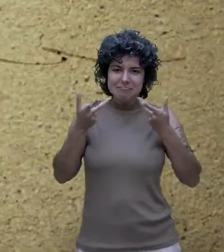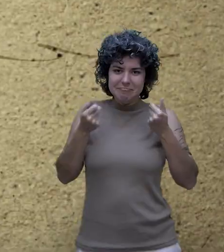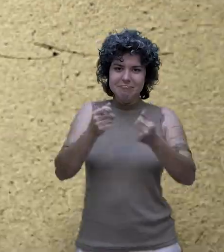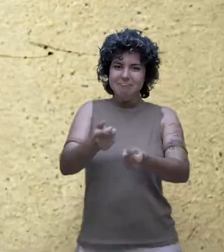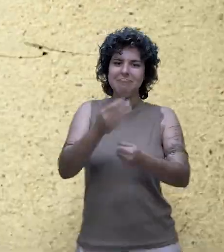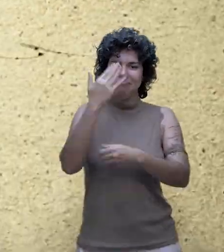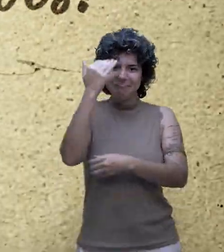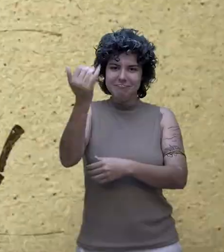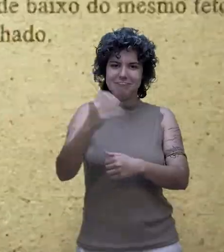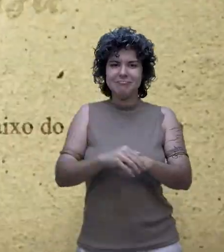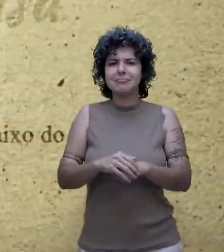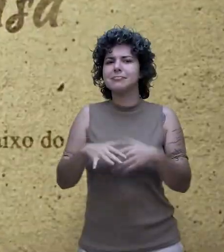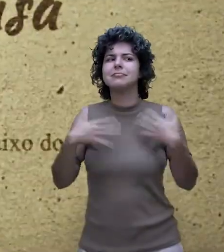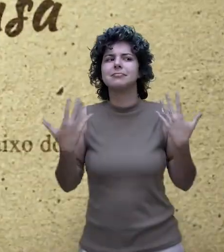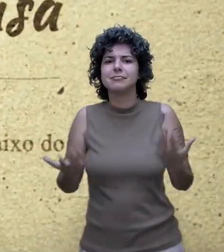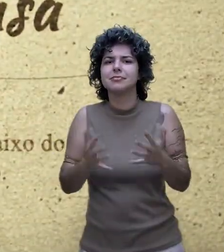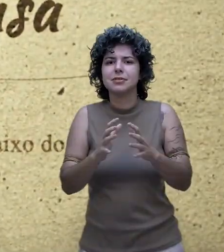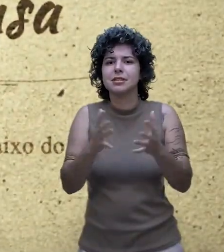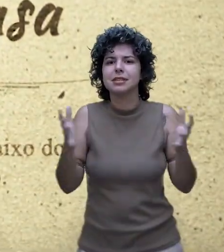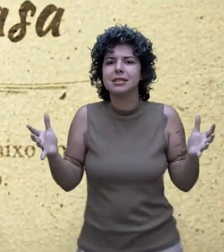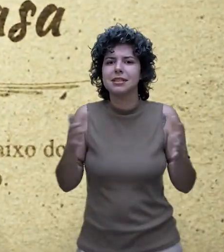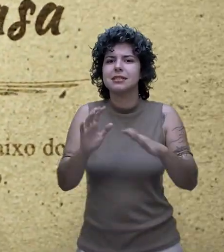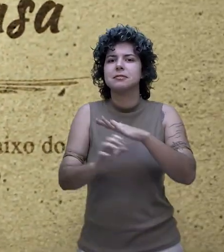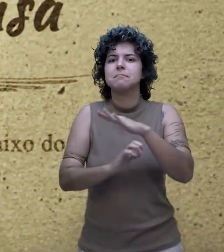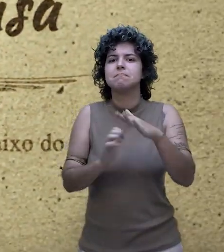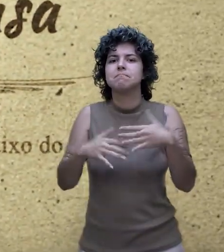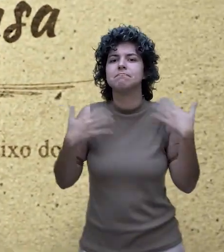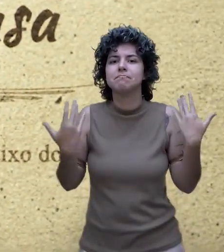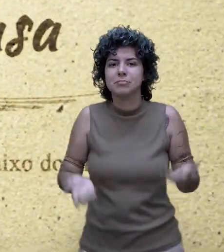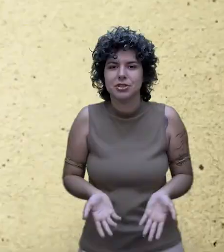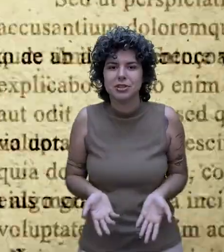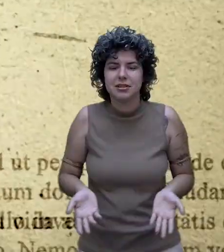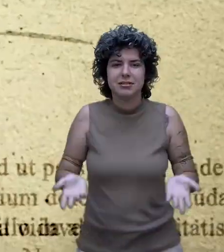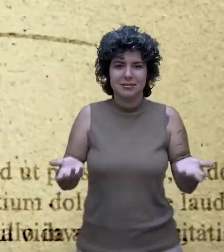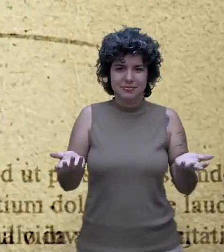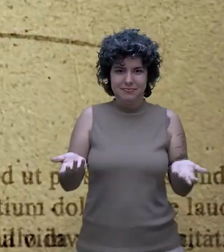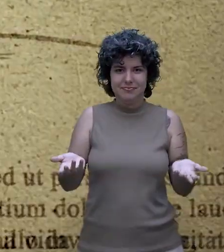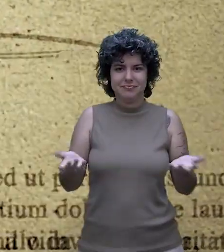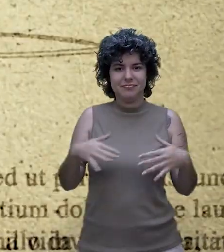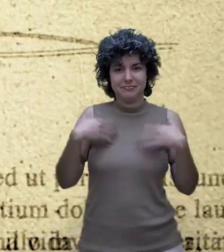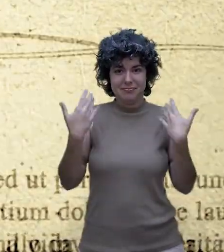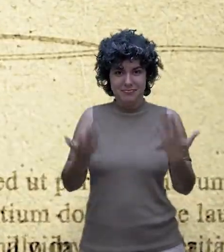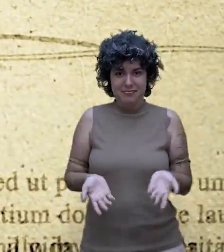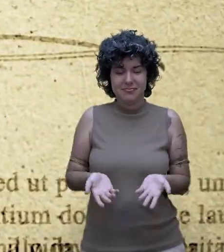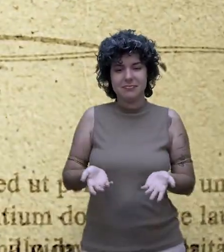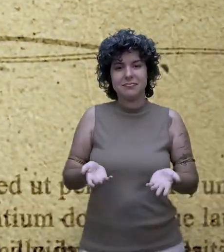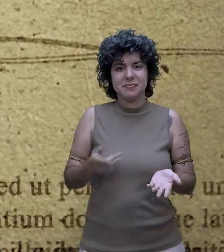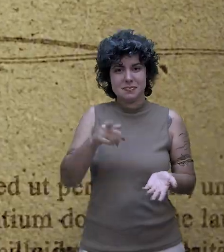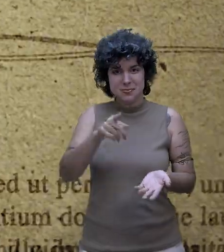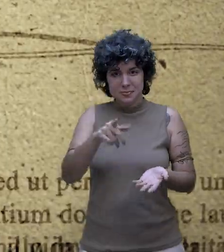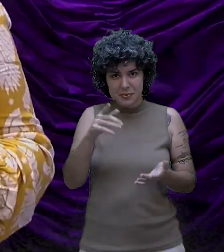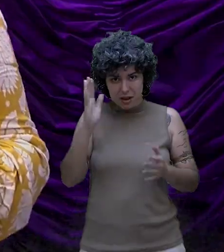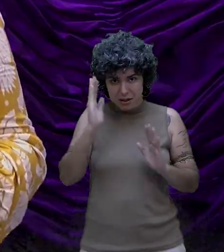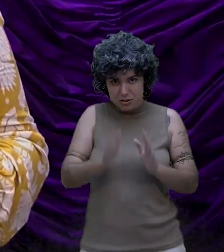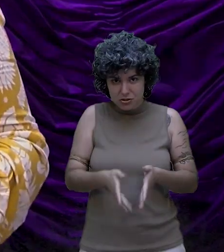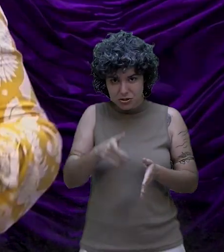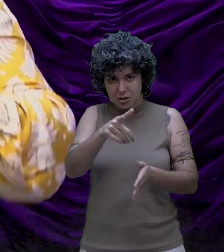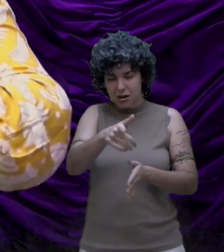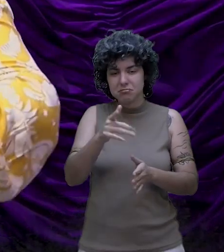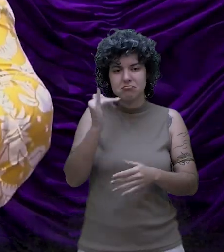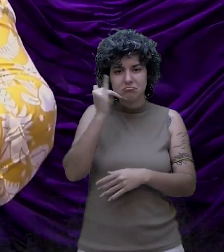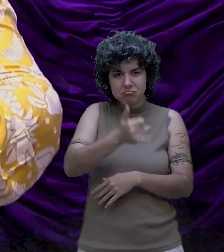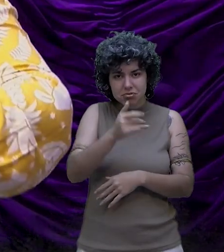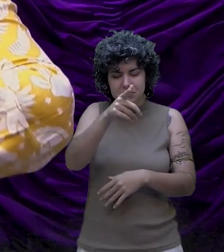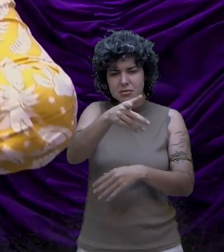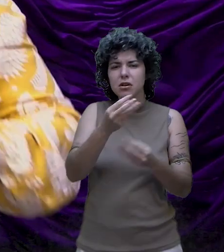estúdios? Bem, digamos, eles ainda estão no capítulo 1 do manual de como não ser um machista.